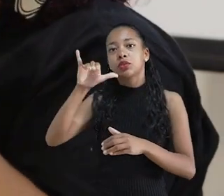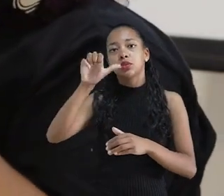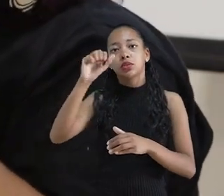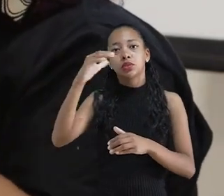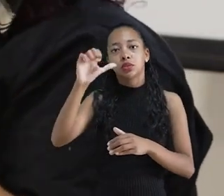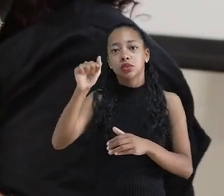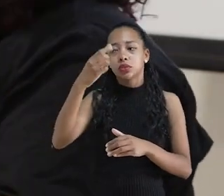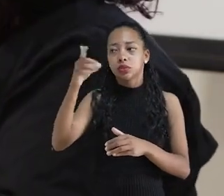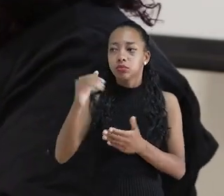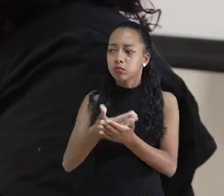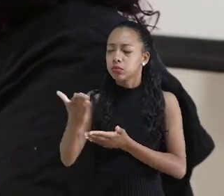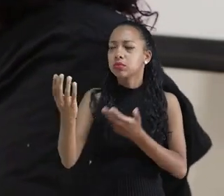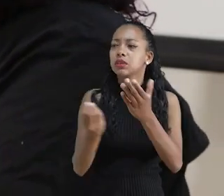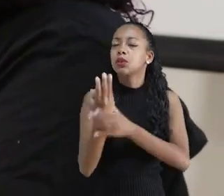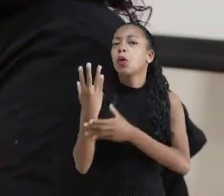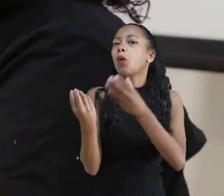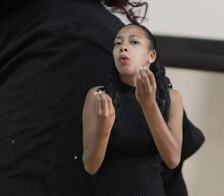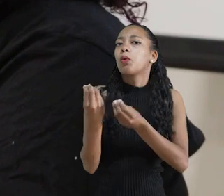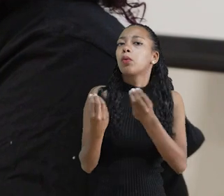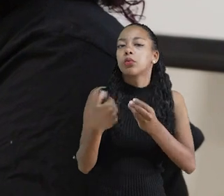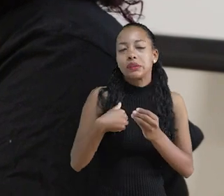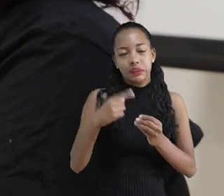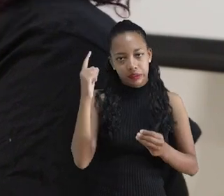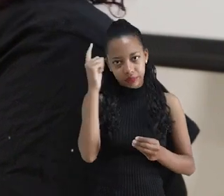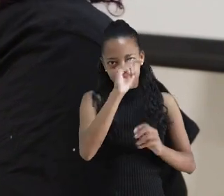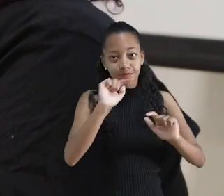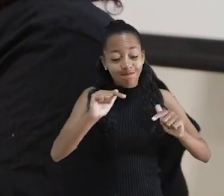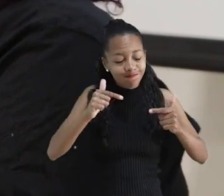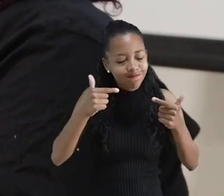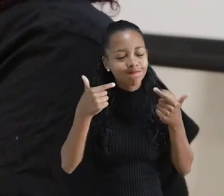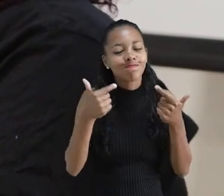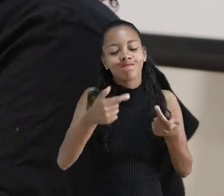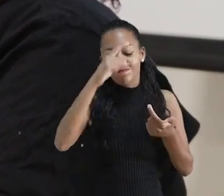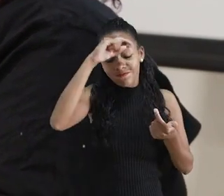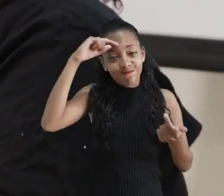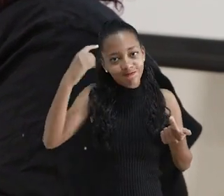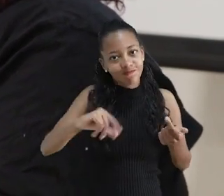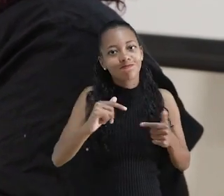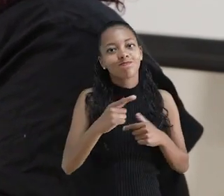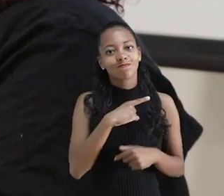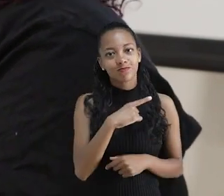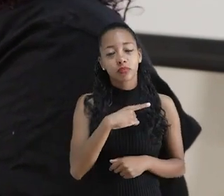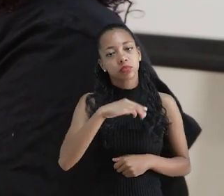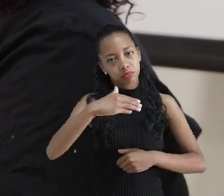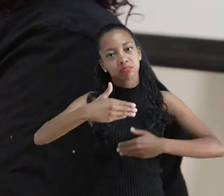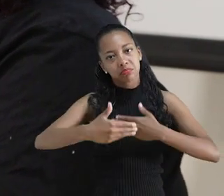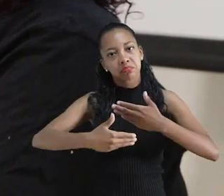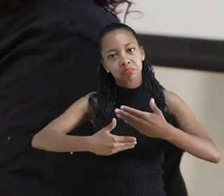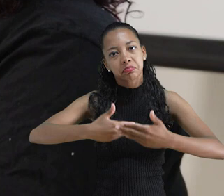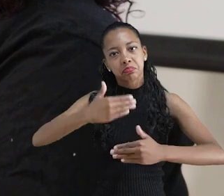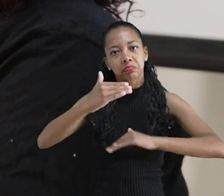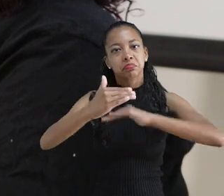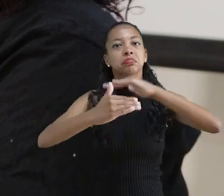estatuto tudo bonitinho estamos nessa luta avançamos muito né E hoje